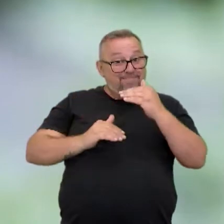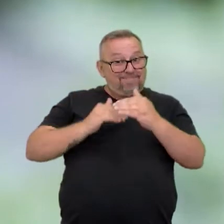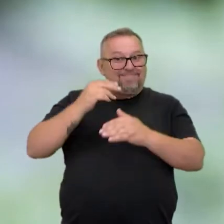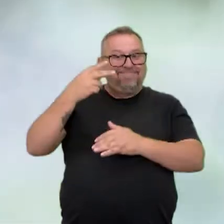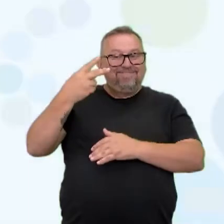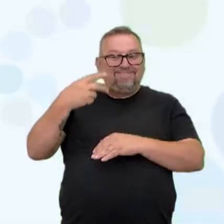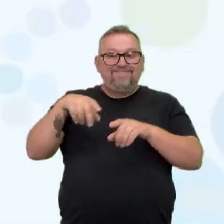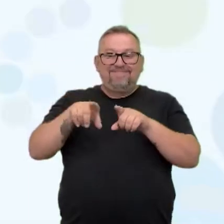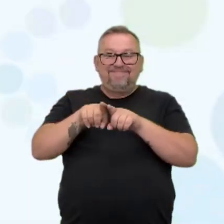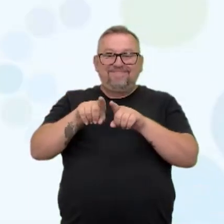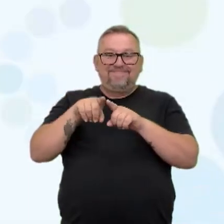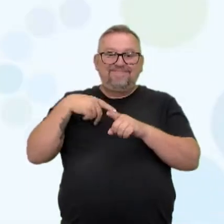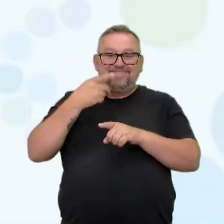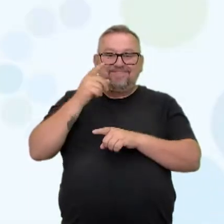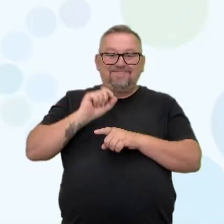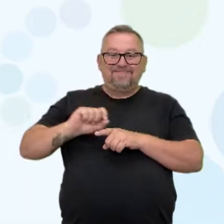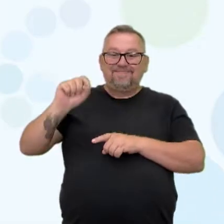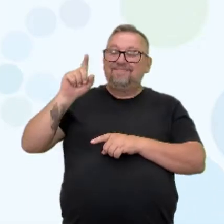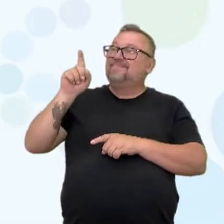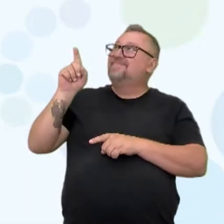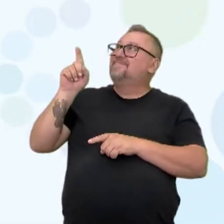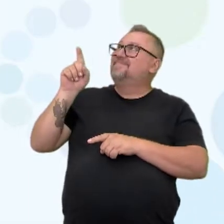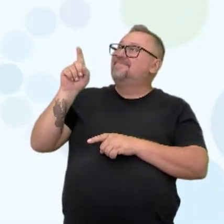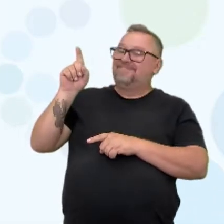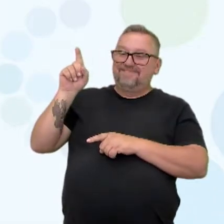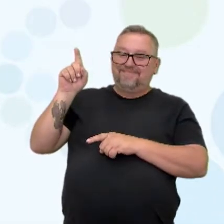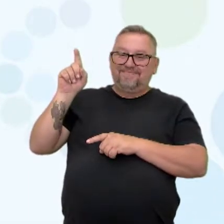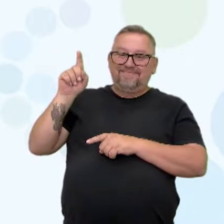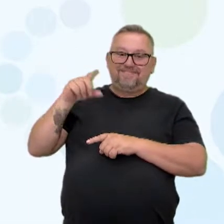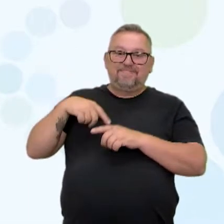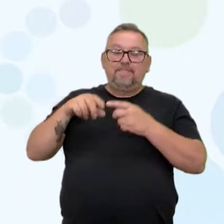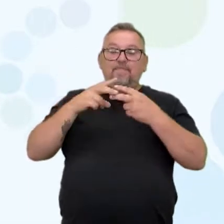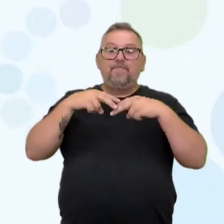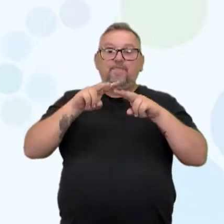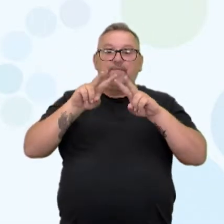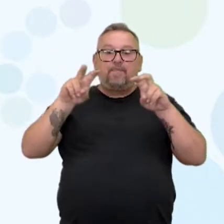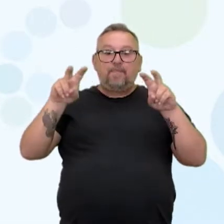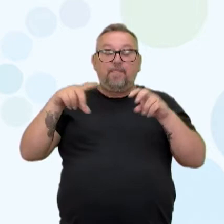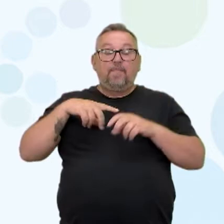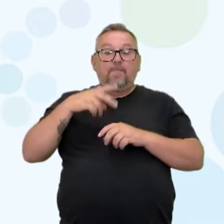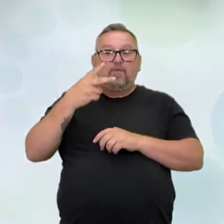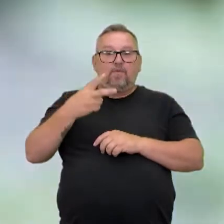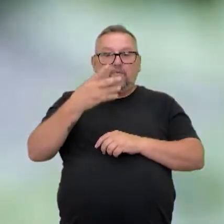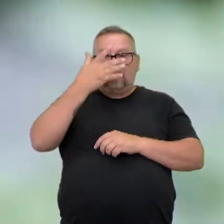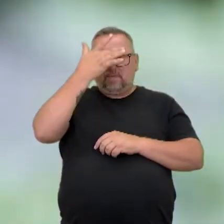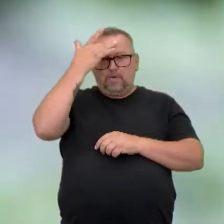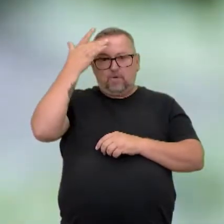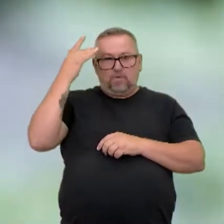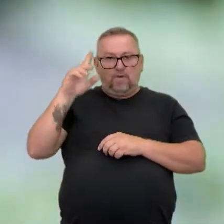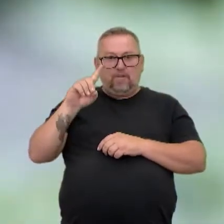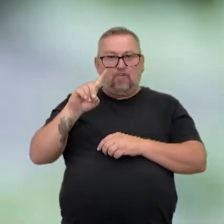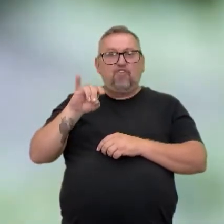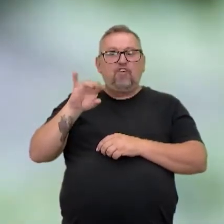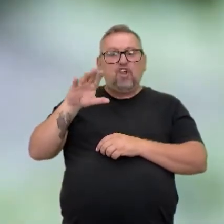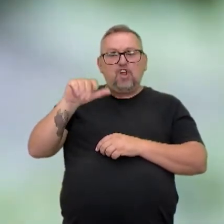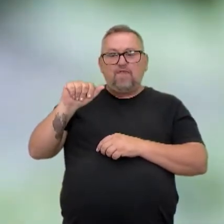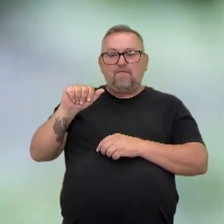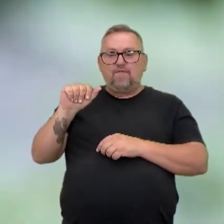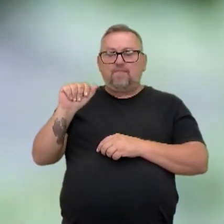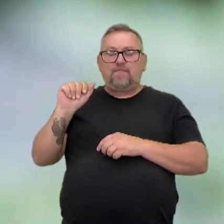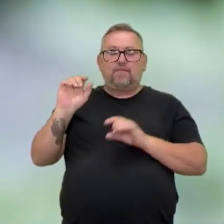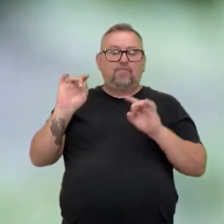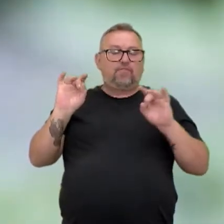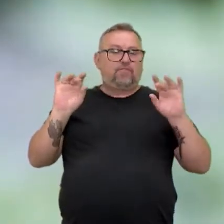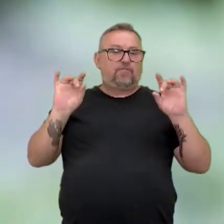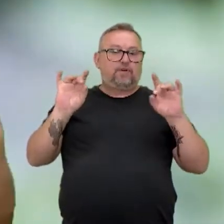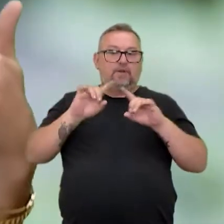na tela para vocês. Vamos falar sobre memética. E para falar sobre esse assunto, eu tenho duas divas aqui do Centro de Mídias comigo. A